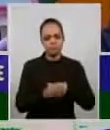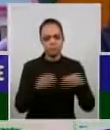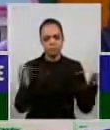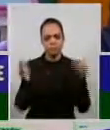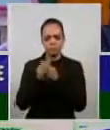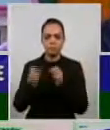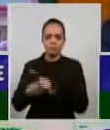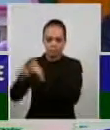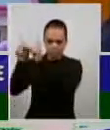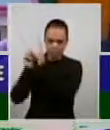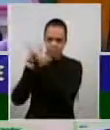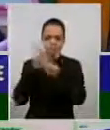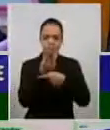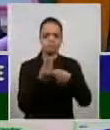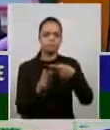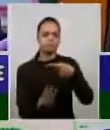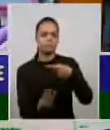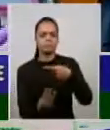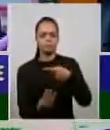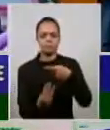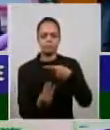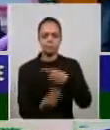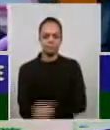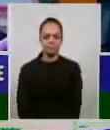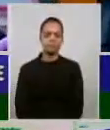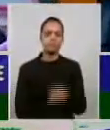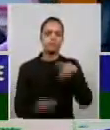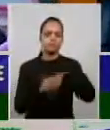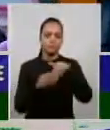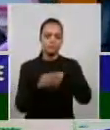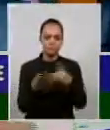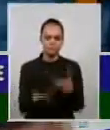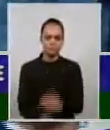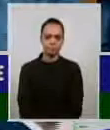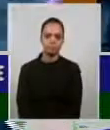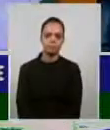é nominal, maioria absoluta. Votação.